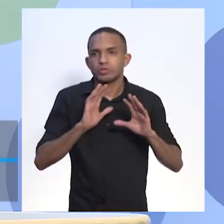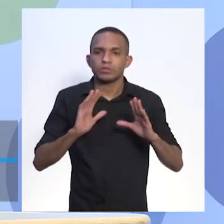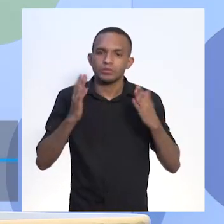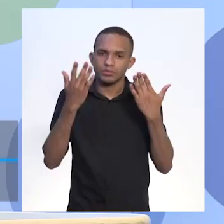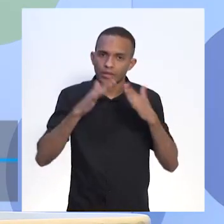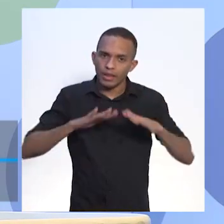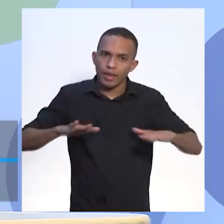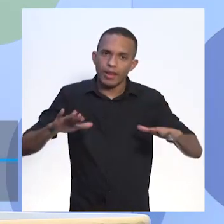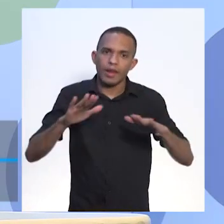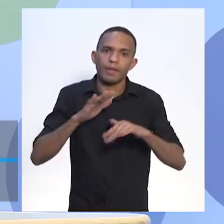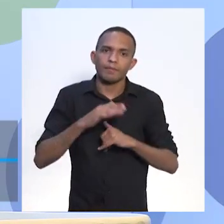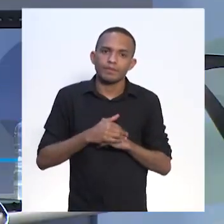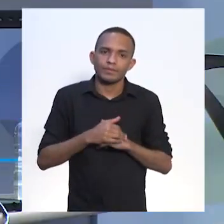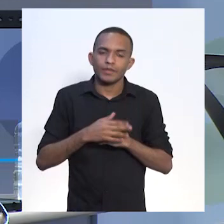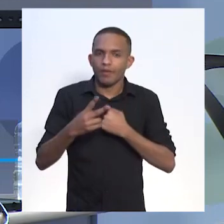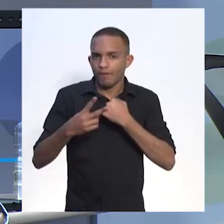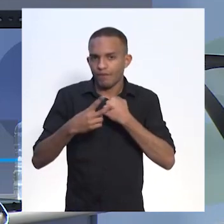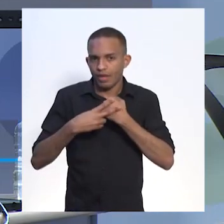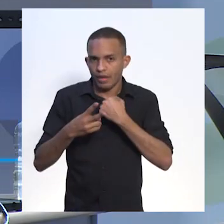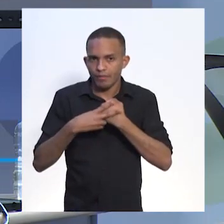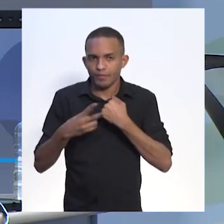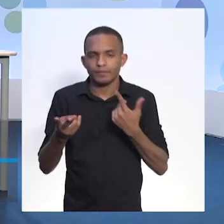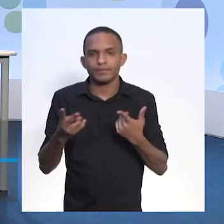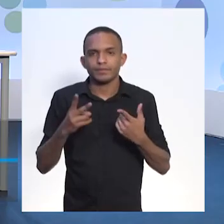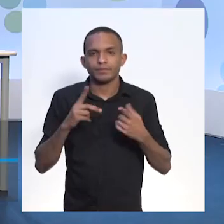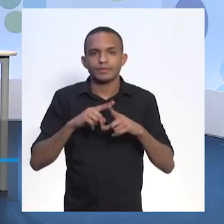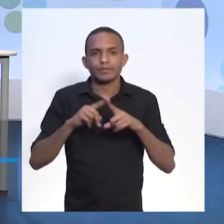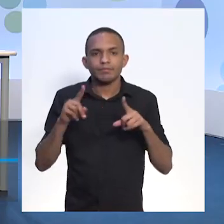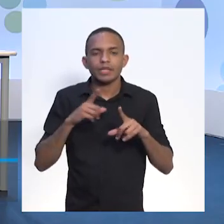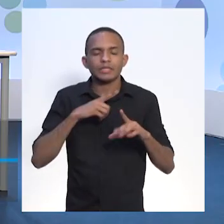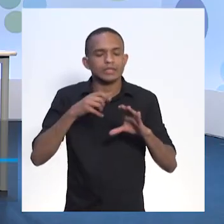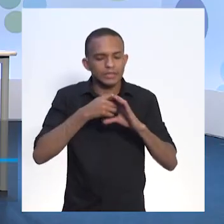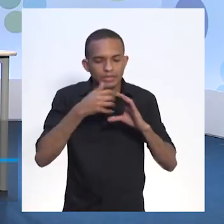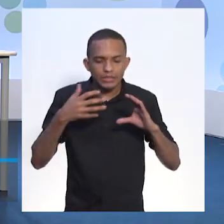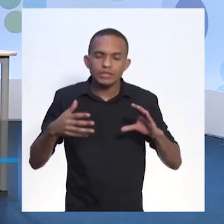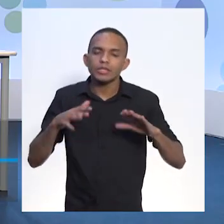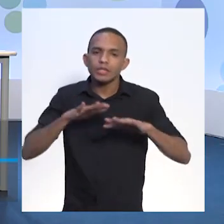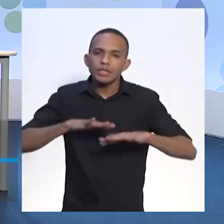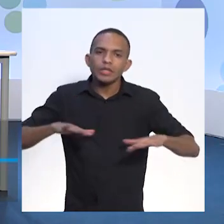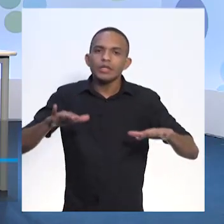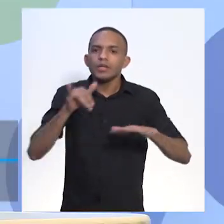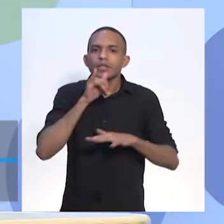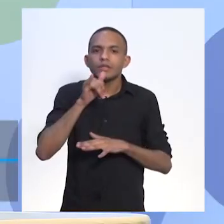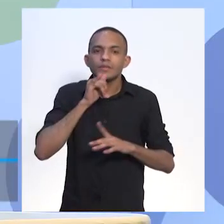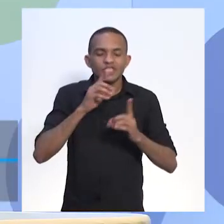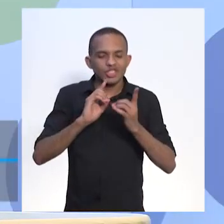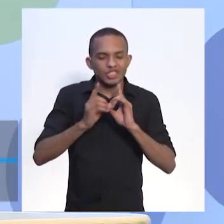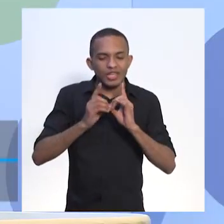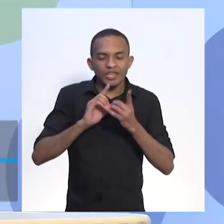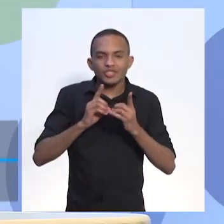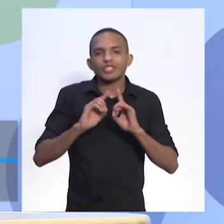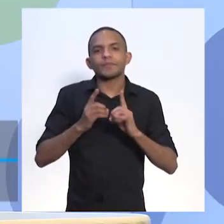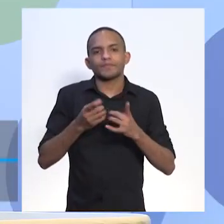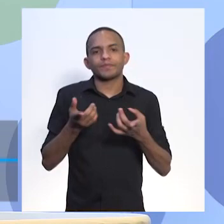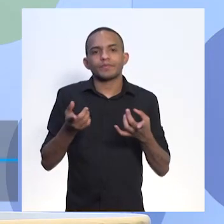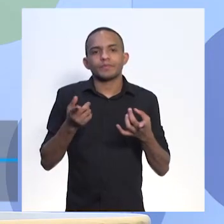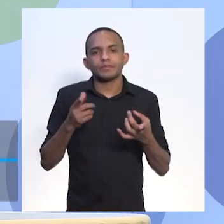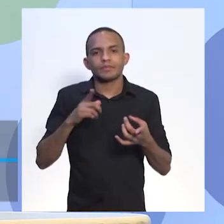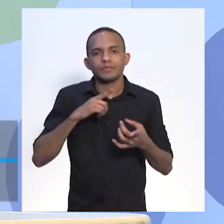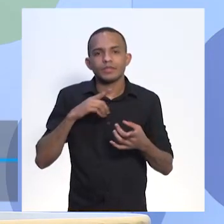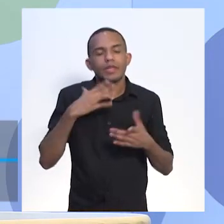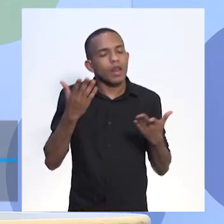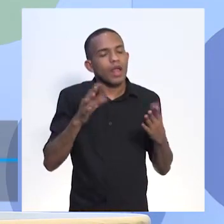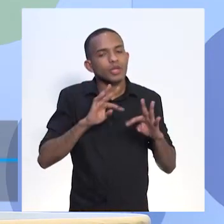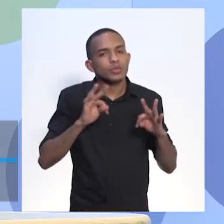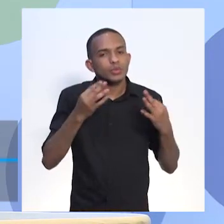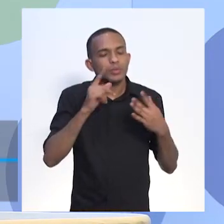um Exatamente. lugar A gente mas tem que ter uma característica geral, assim, né? por uma questão didática para eles, então a gente coloca quais